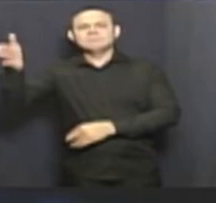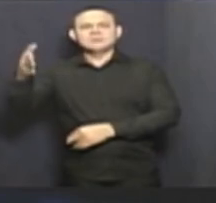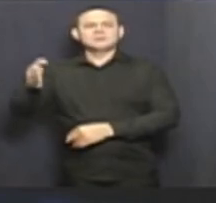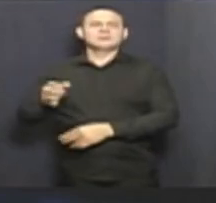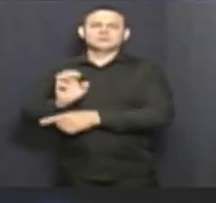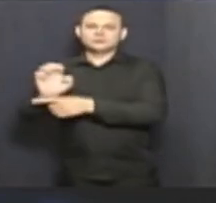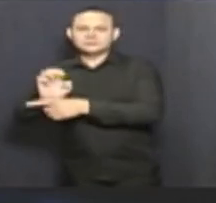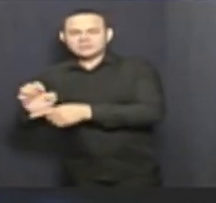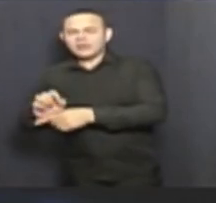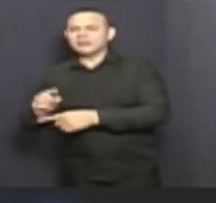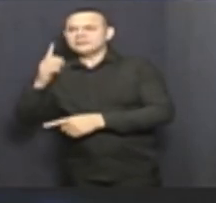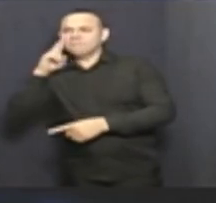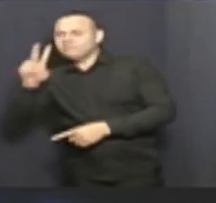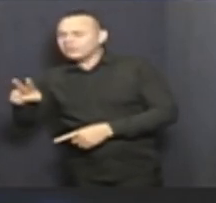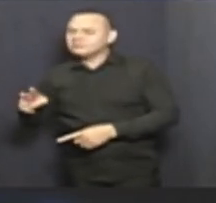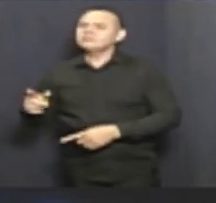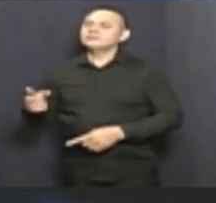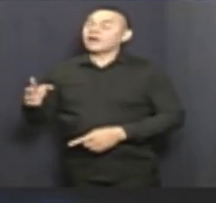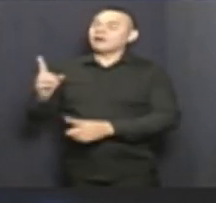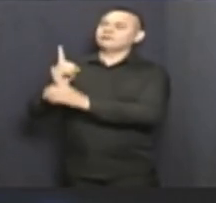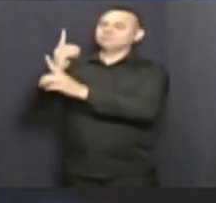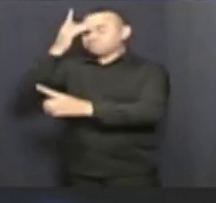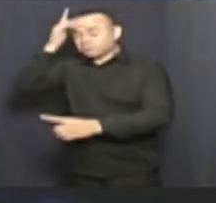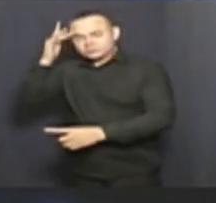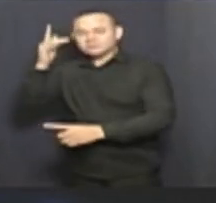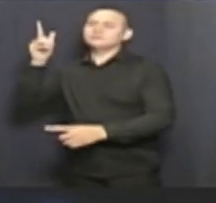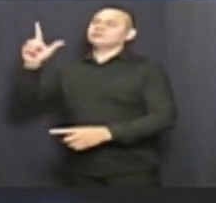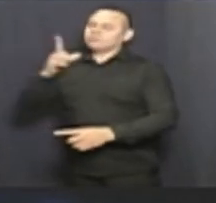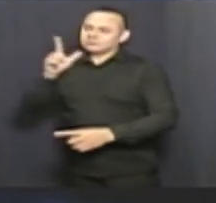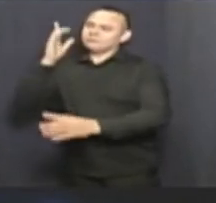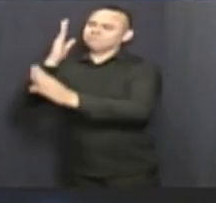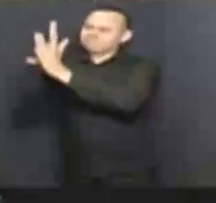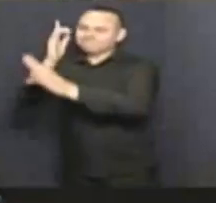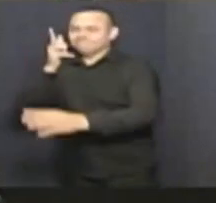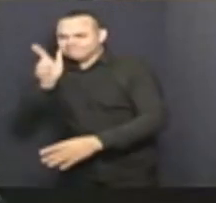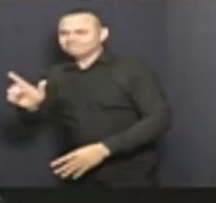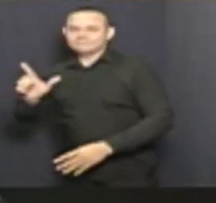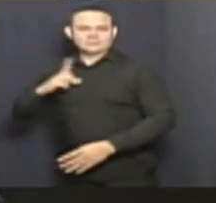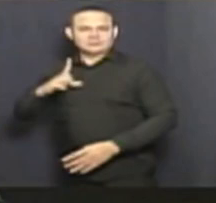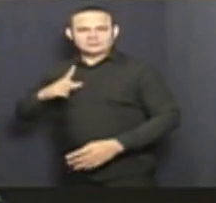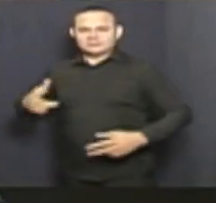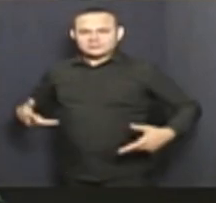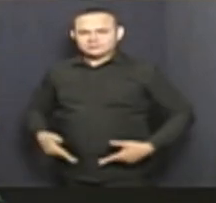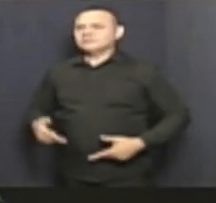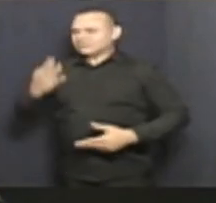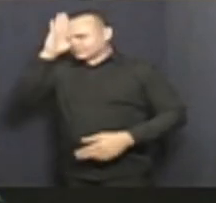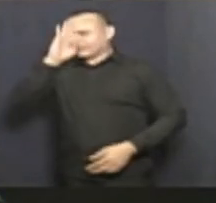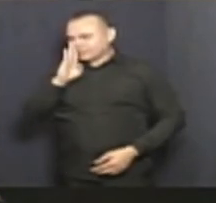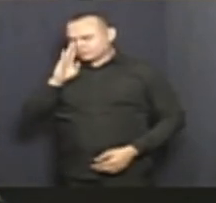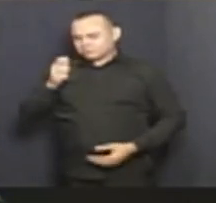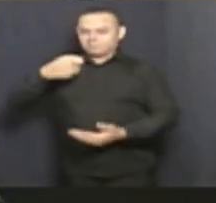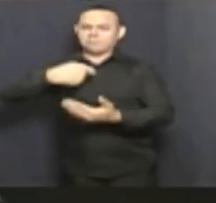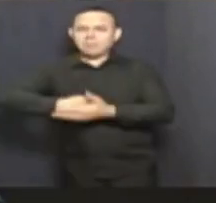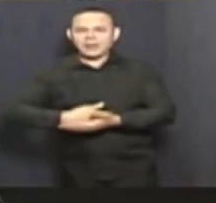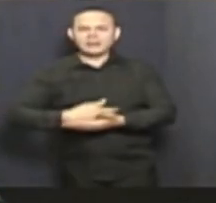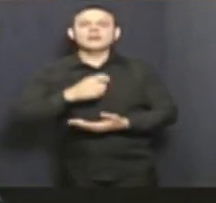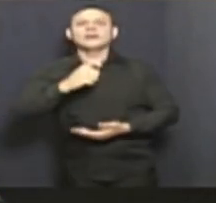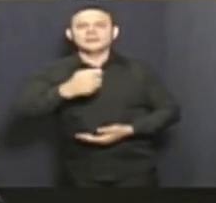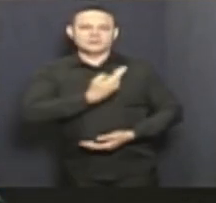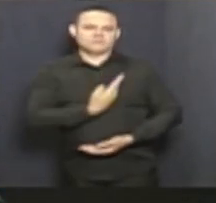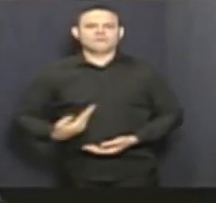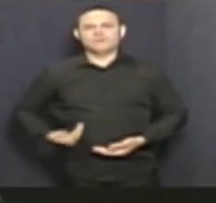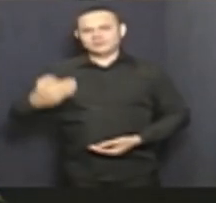tiver oportunidade de ter uma cirurgia gratuita e paga pelo governo do estado o candidato marcelo